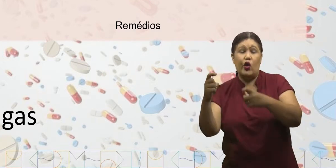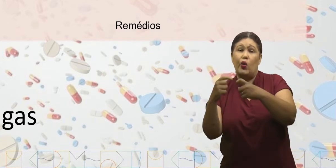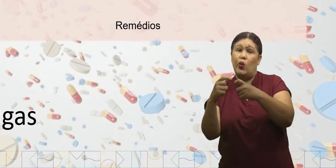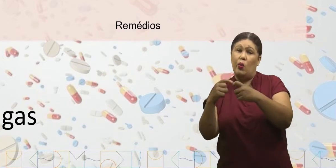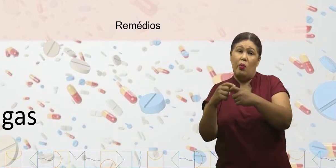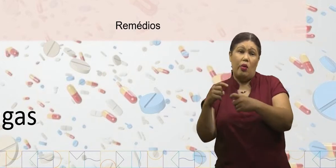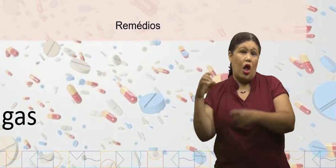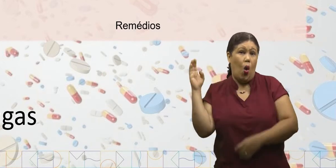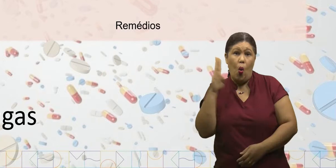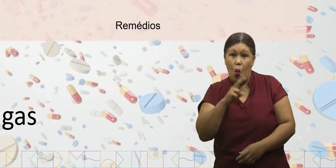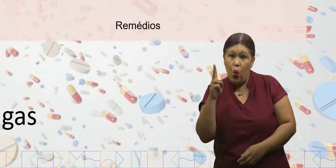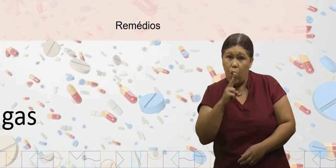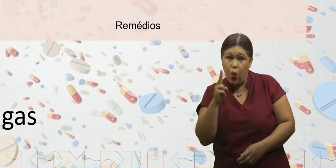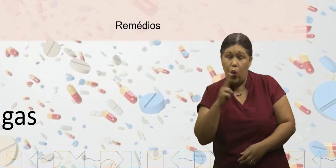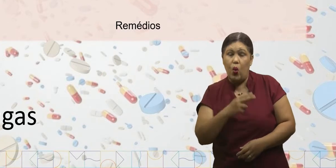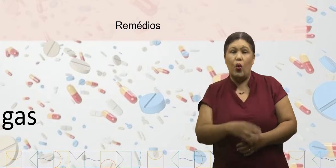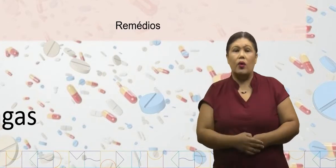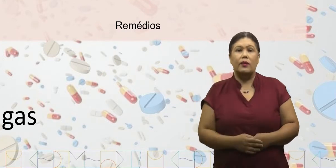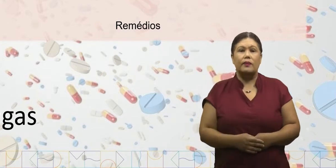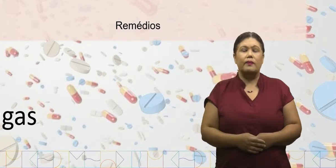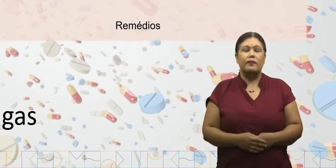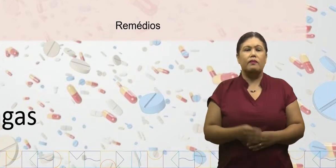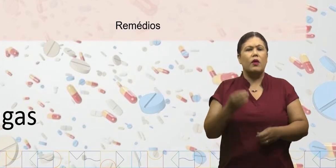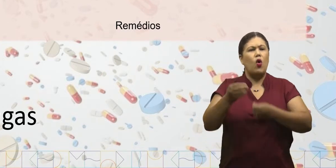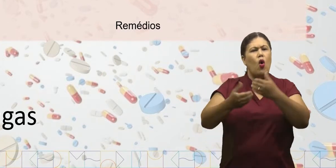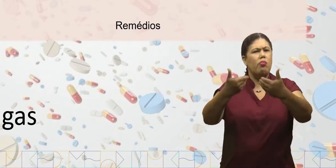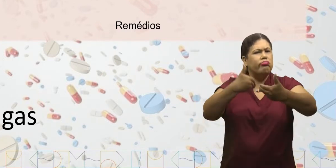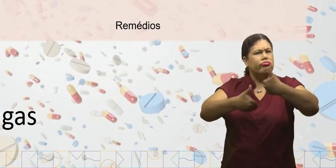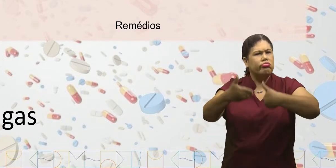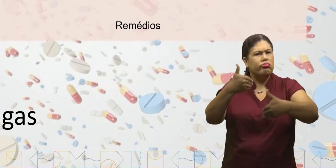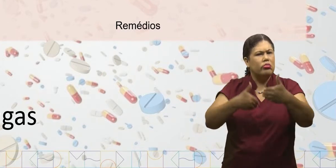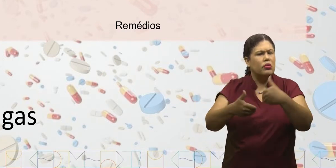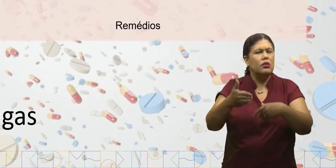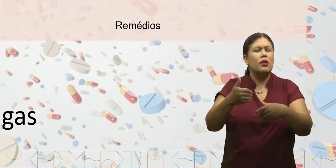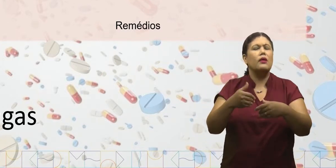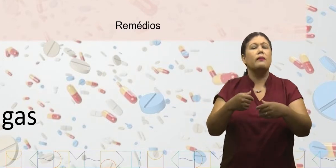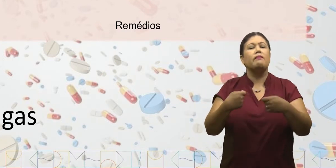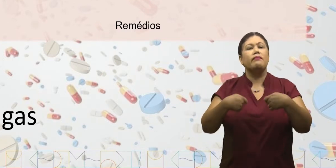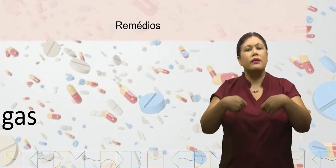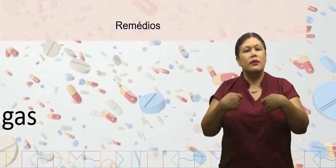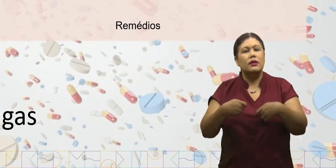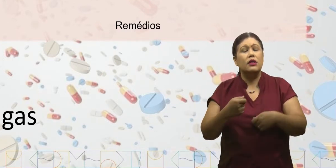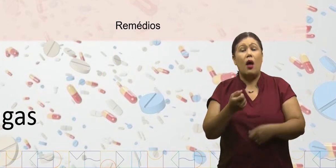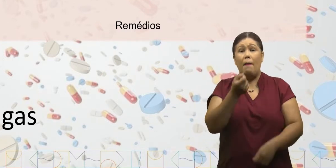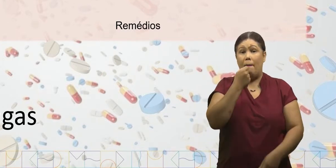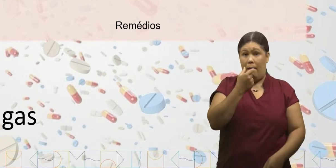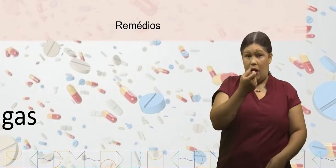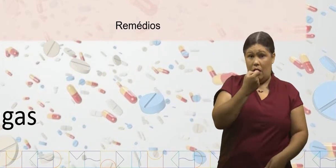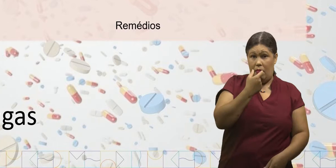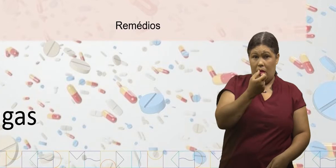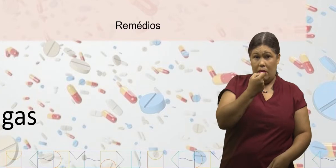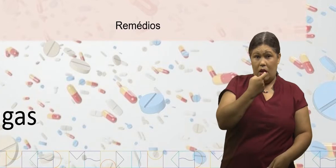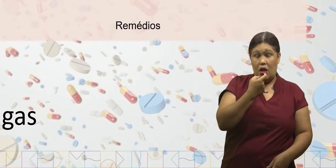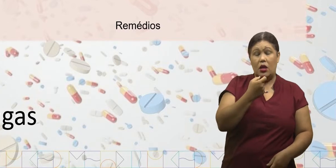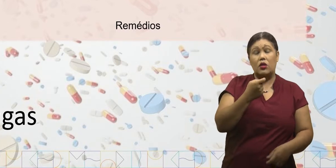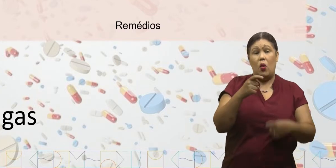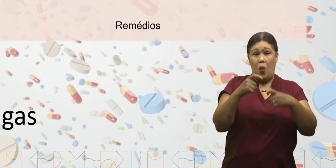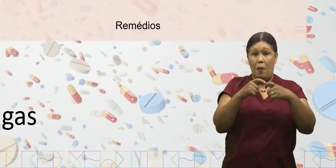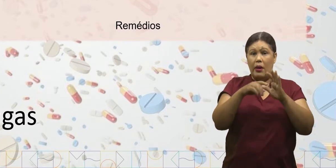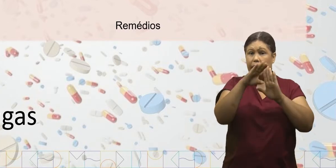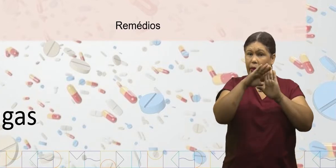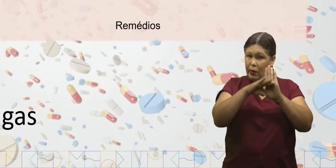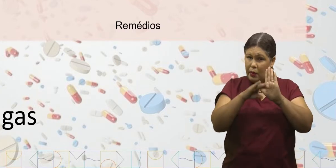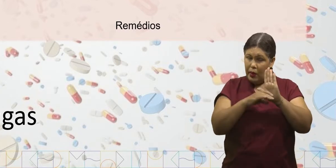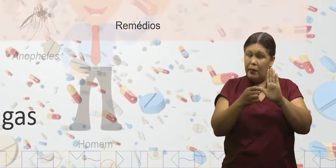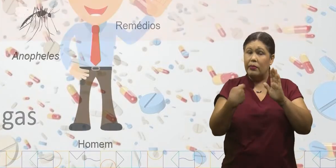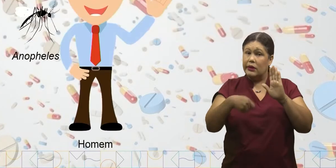procure imediatamente um médico. O tratamento deve ser realizado através de medicamentos receitados